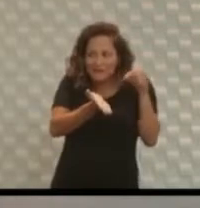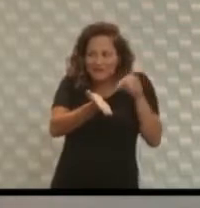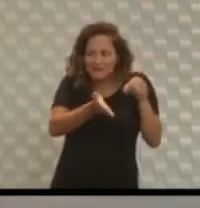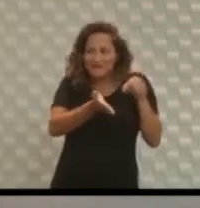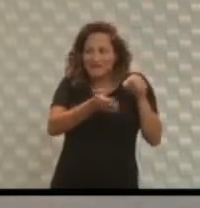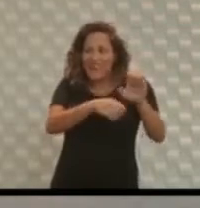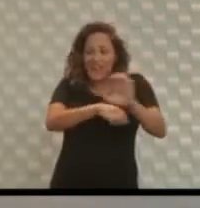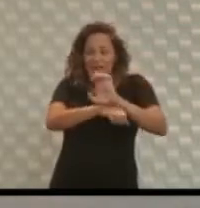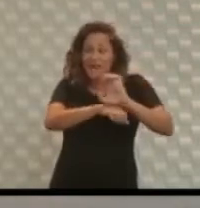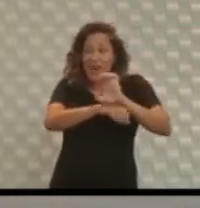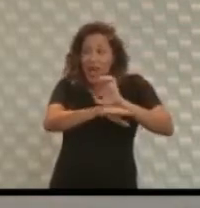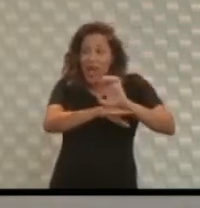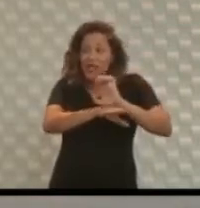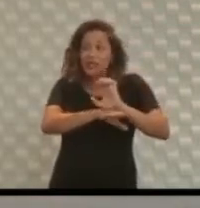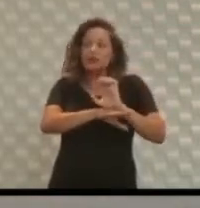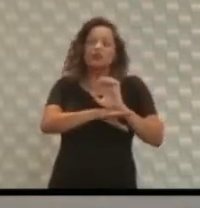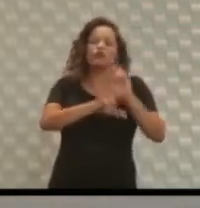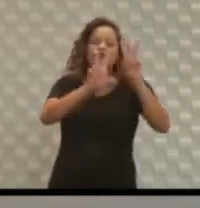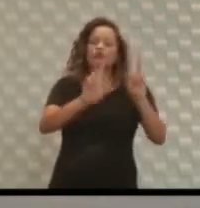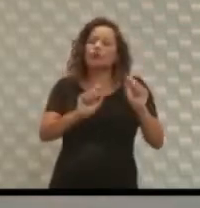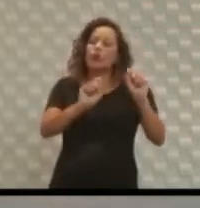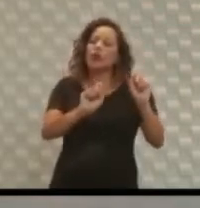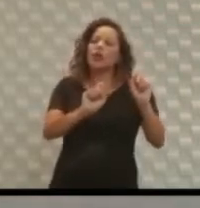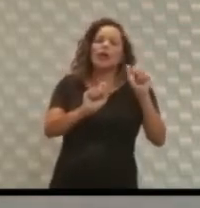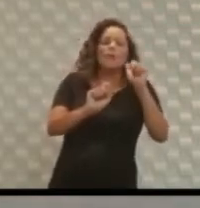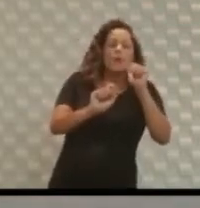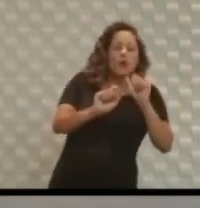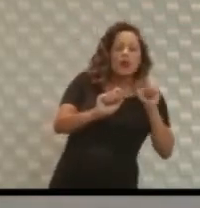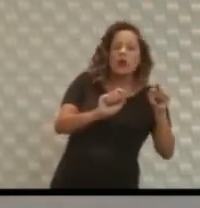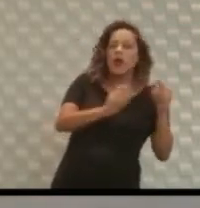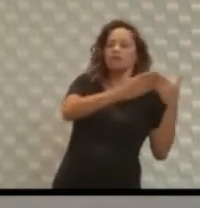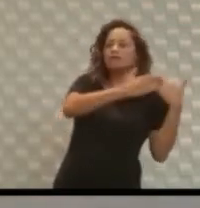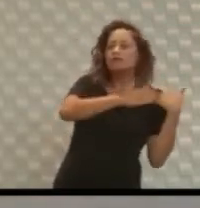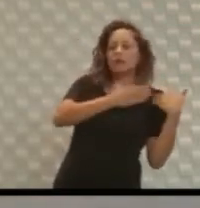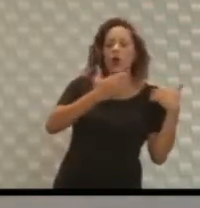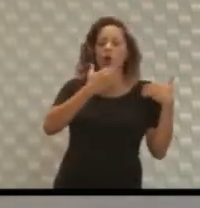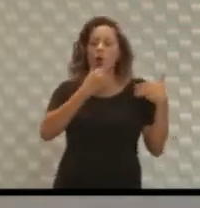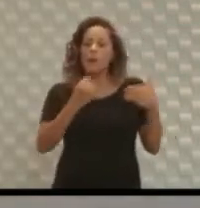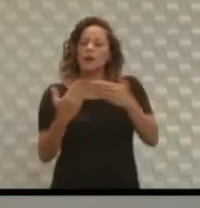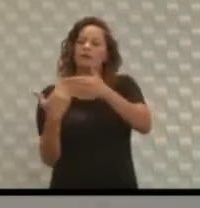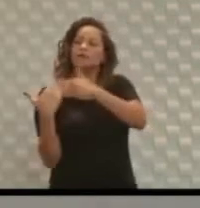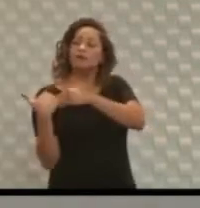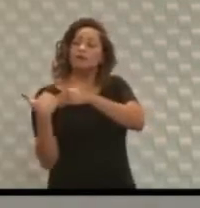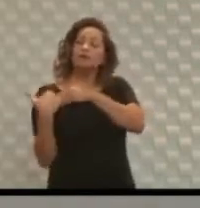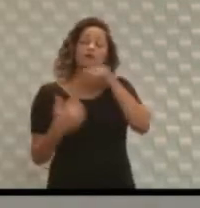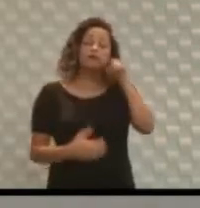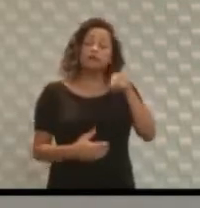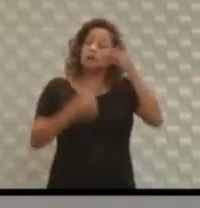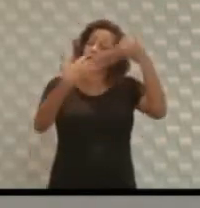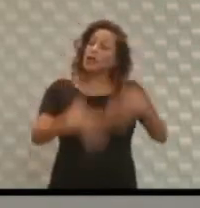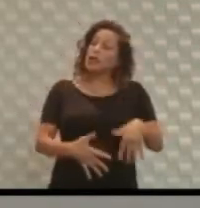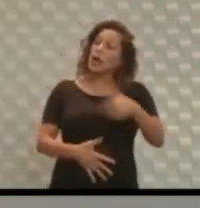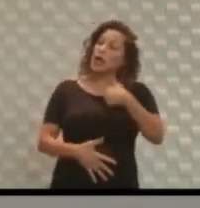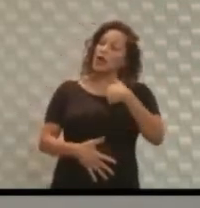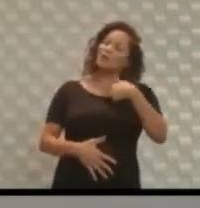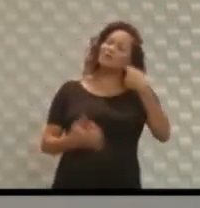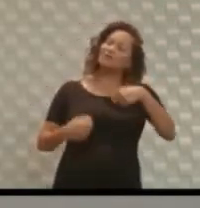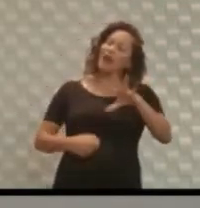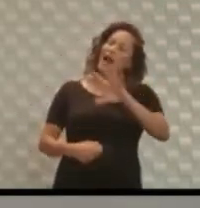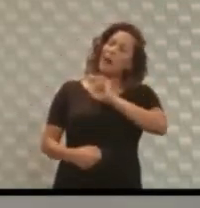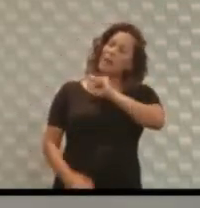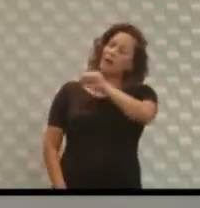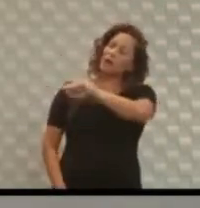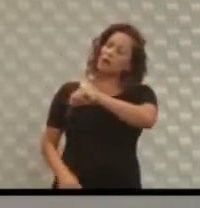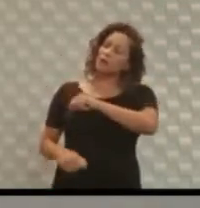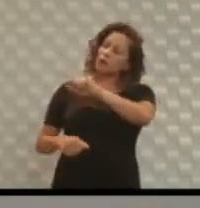do papel do homem e da mulher, que eu devo amar você, que eu devo dar a liderança para